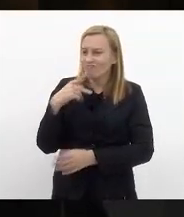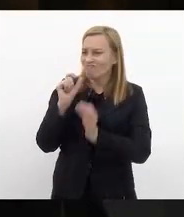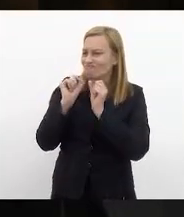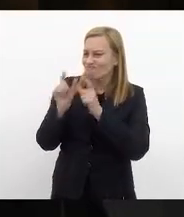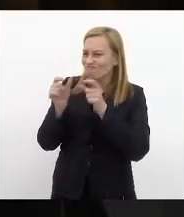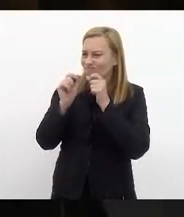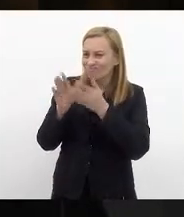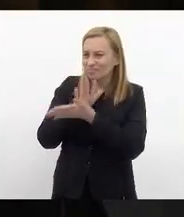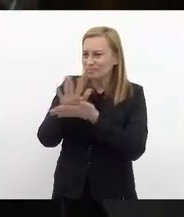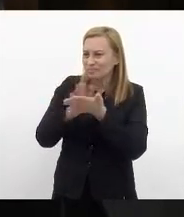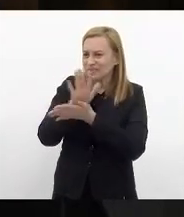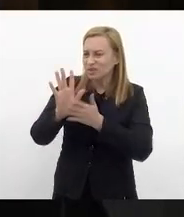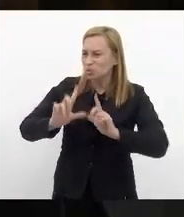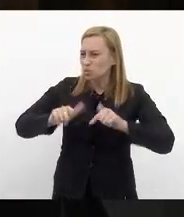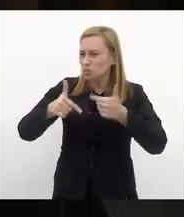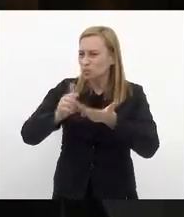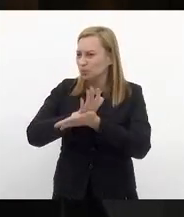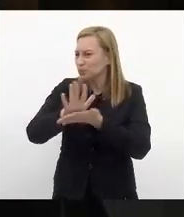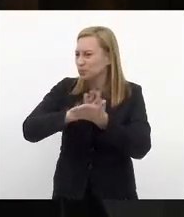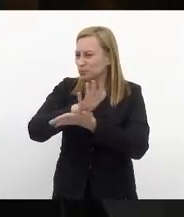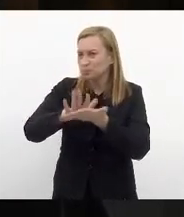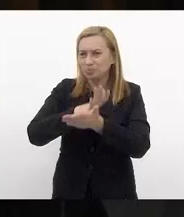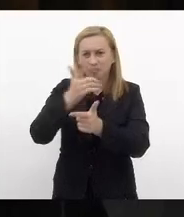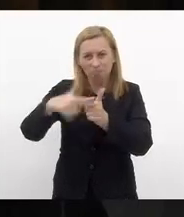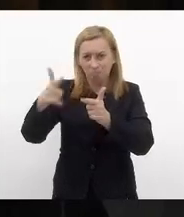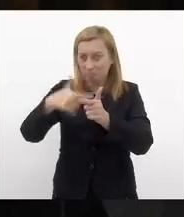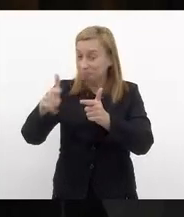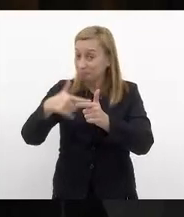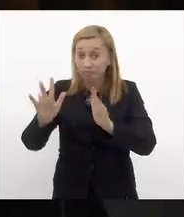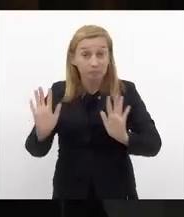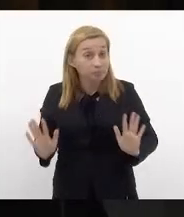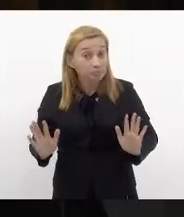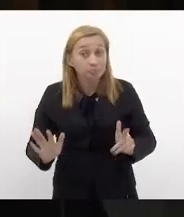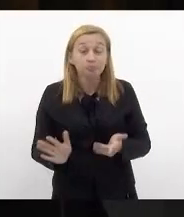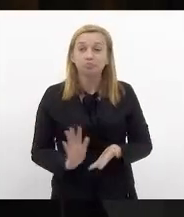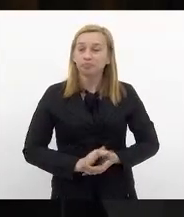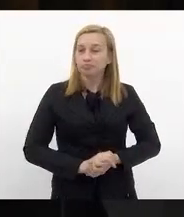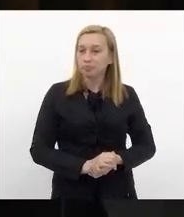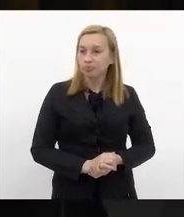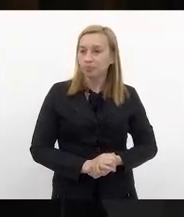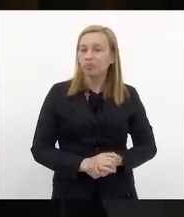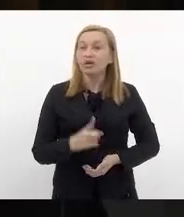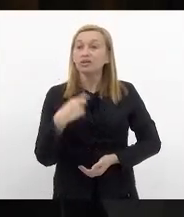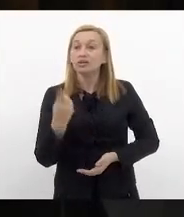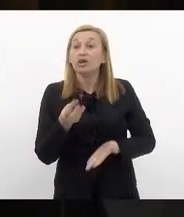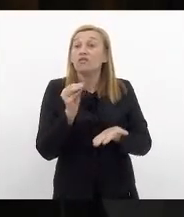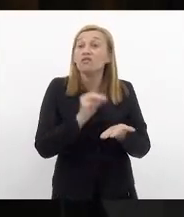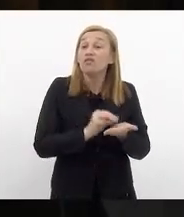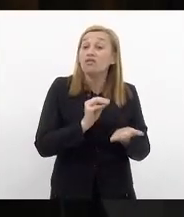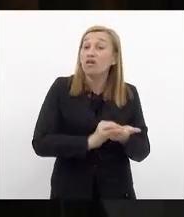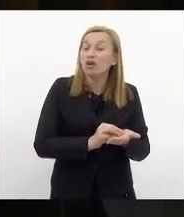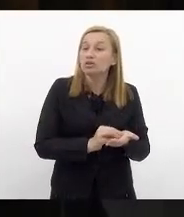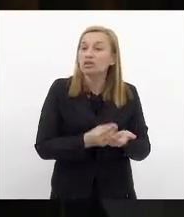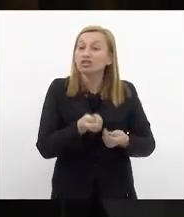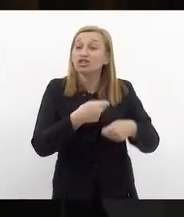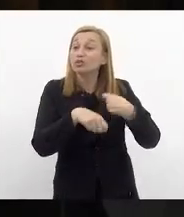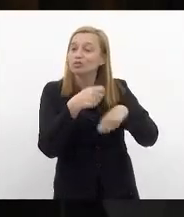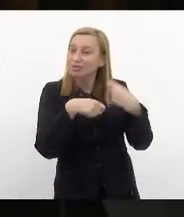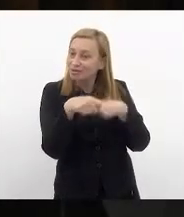e não enfrentou nenhum desses problemas. Não enfrentou o problema da nossa falta de dinamismo